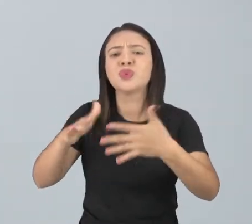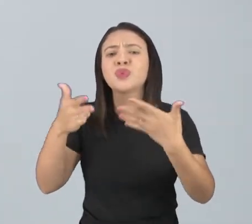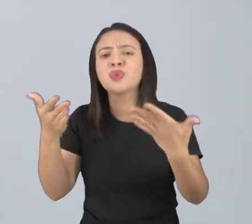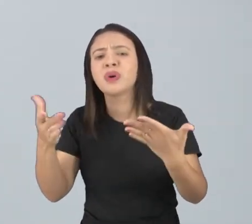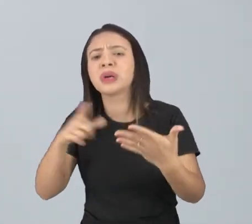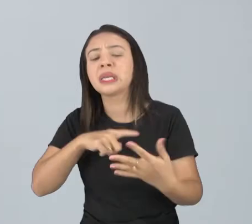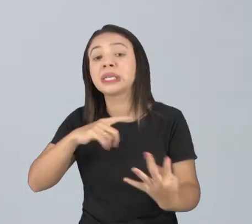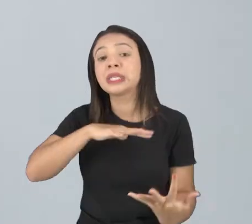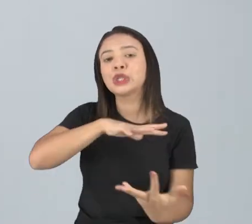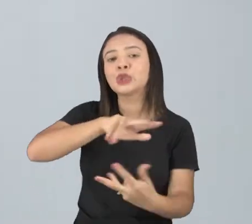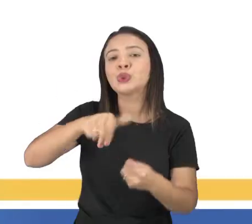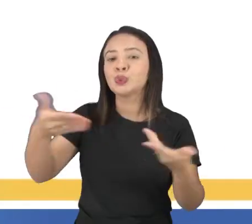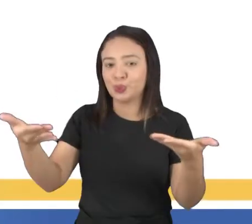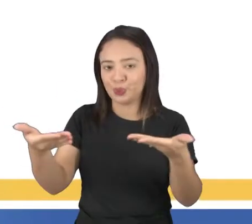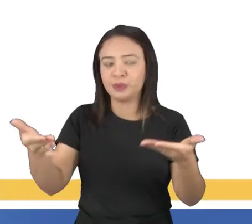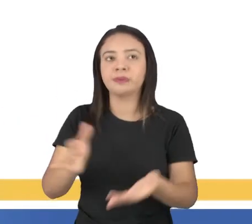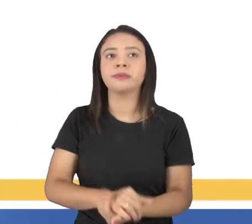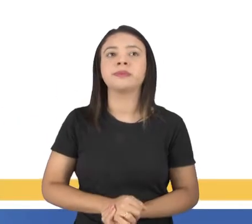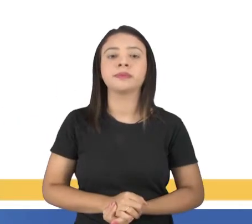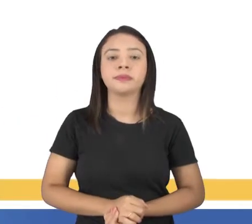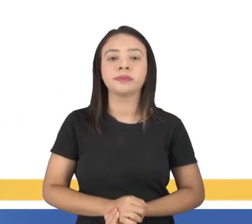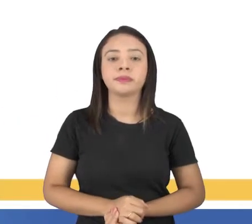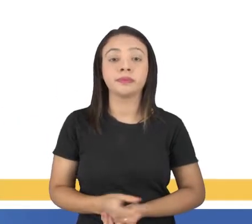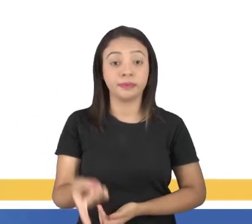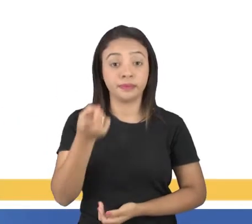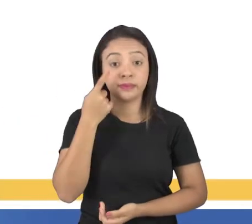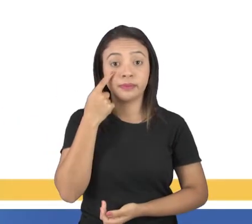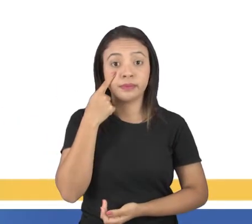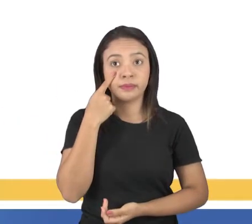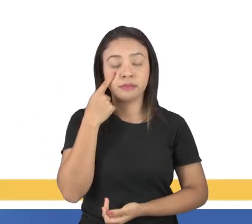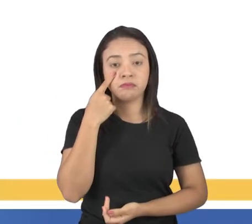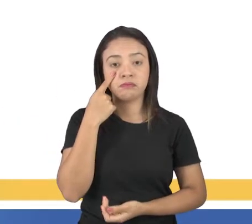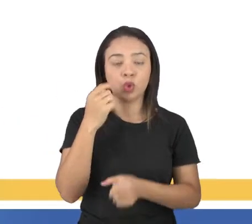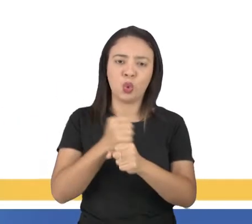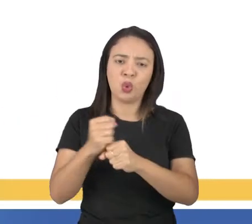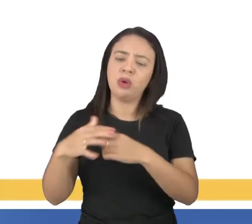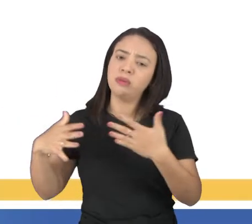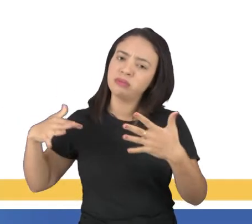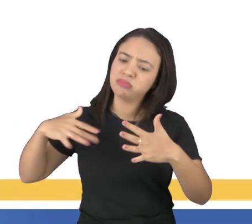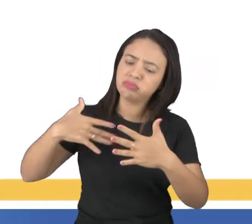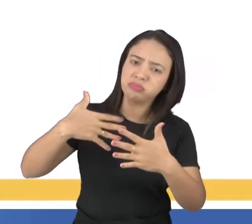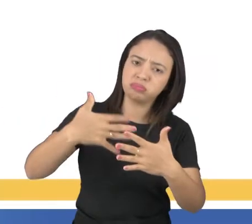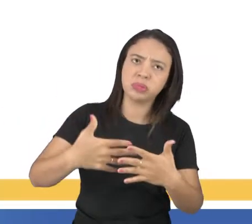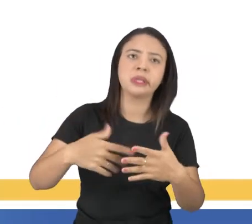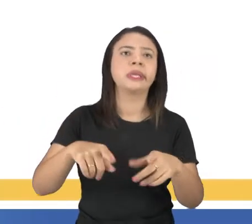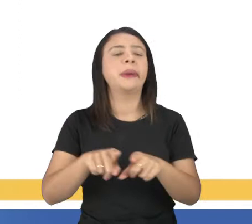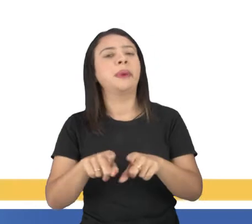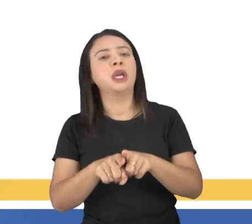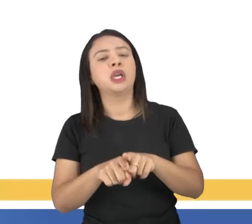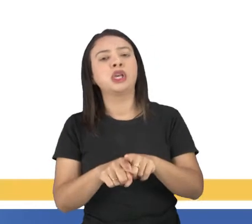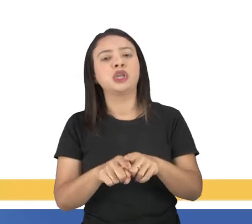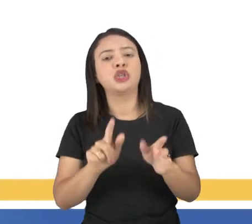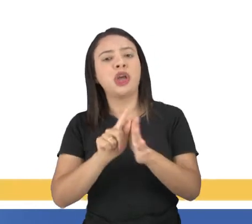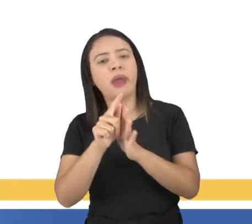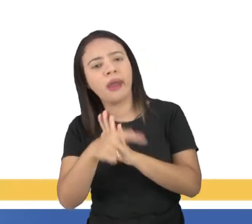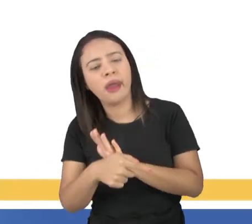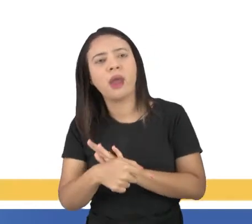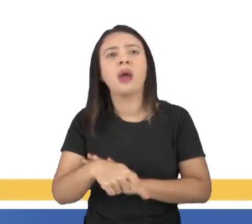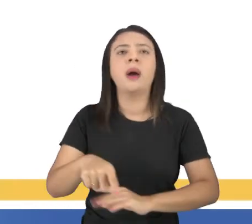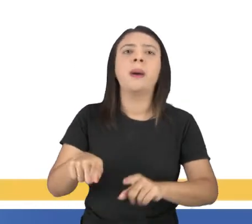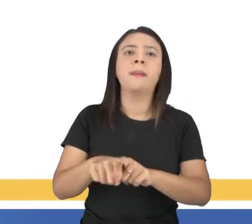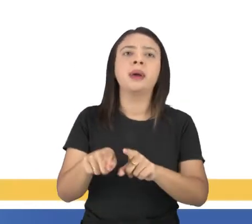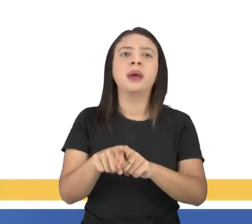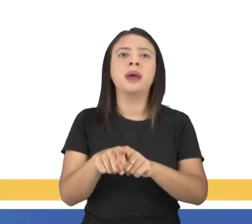sociais do mundo contemporâneo. Observem. Nas últimas décadas, demandas de gênero, sexualidade, etnicidade e